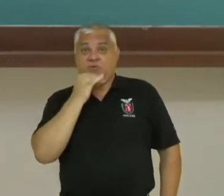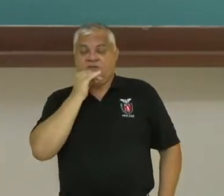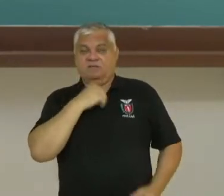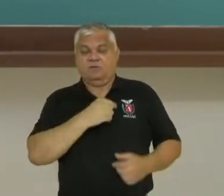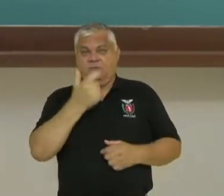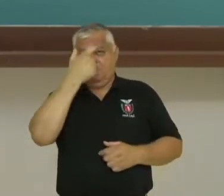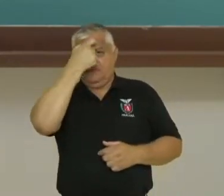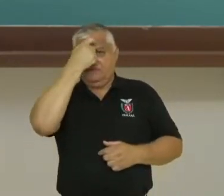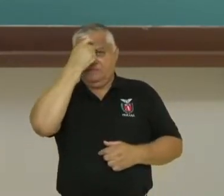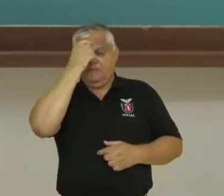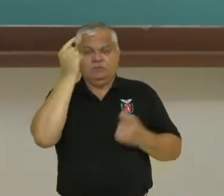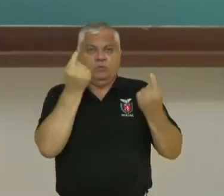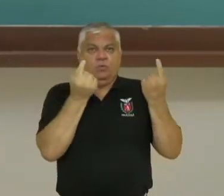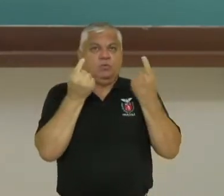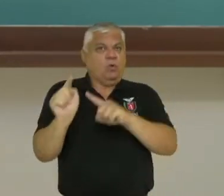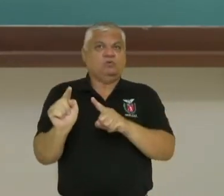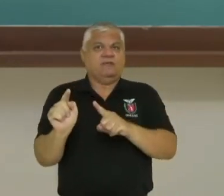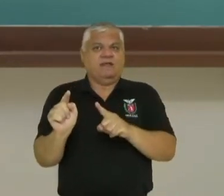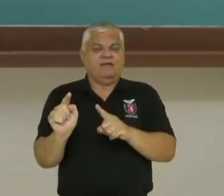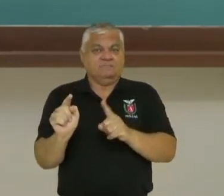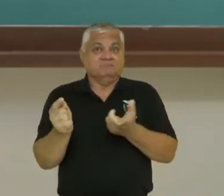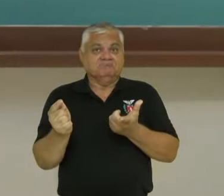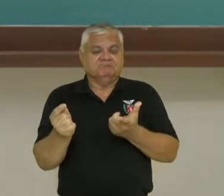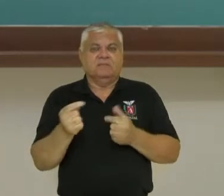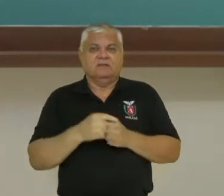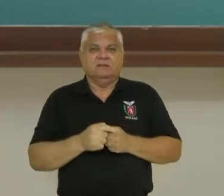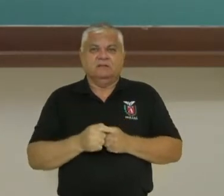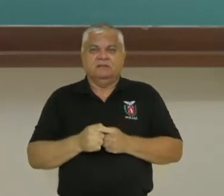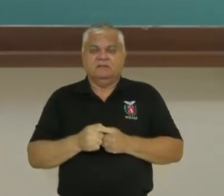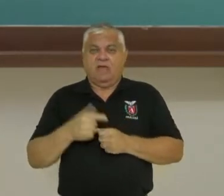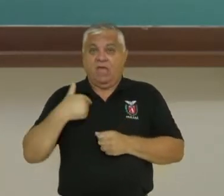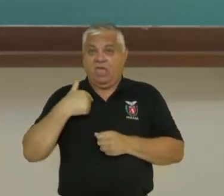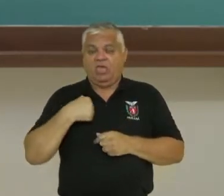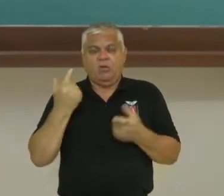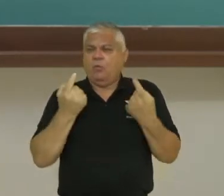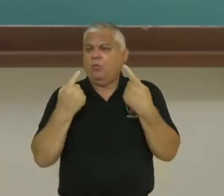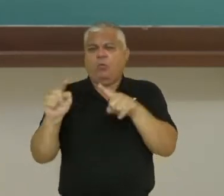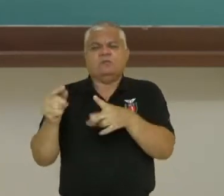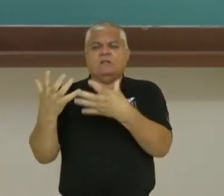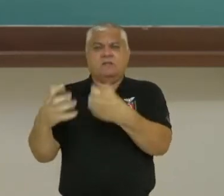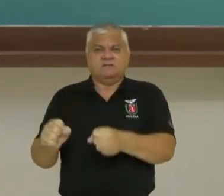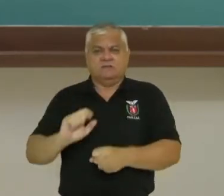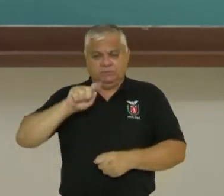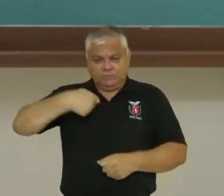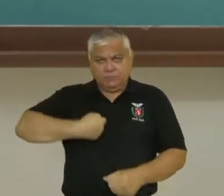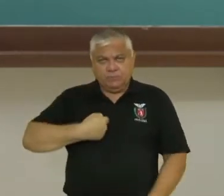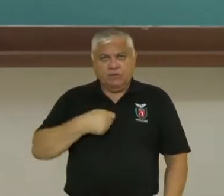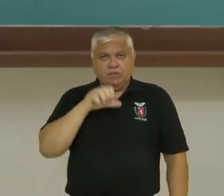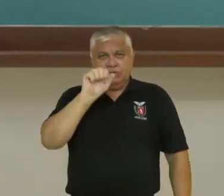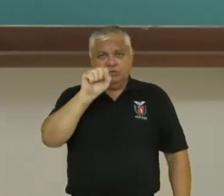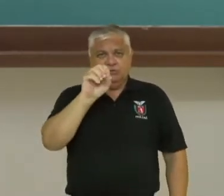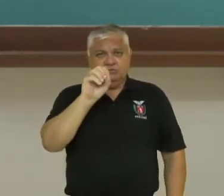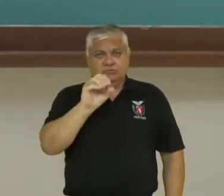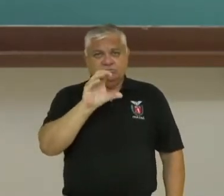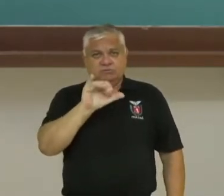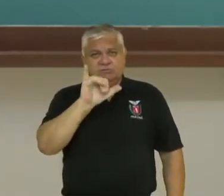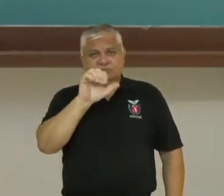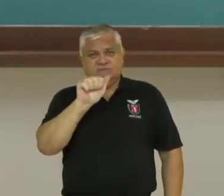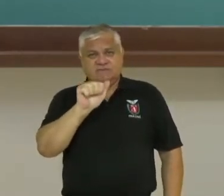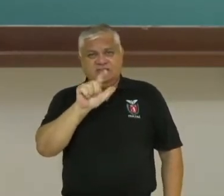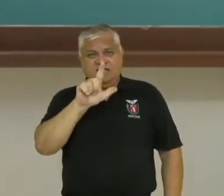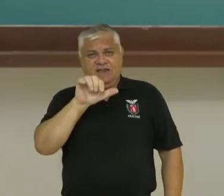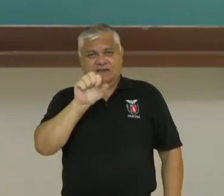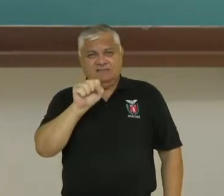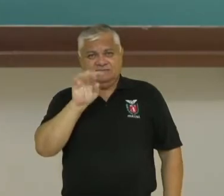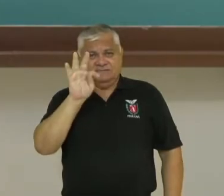contrário ao da grande massa é pensamento socialista? Vamos aprender um pouquinho mais então